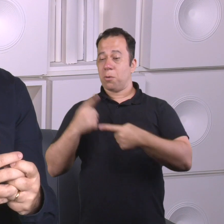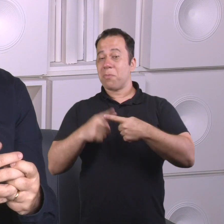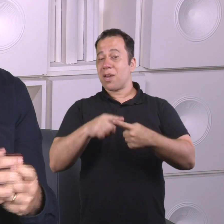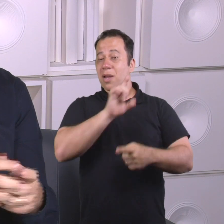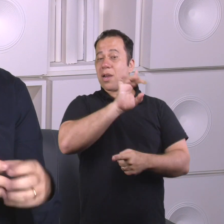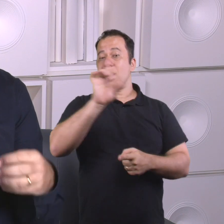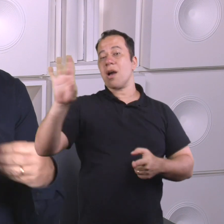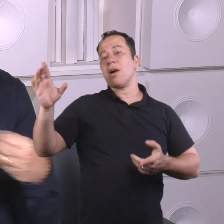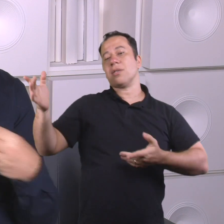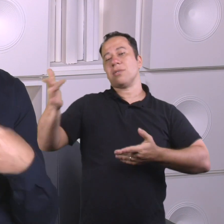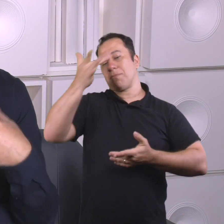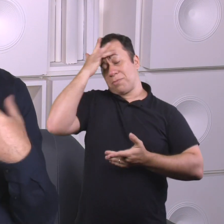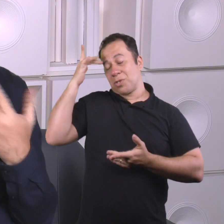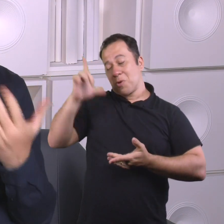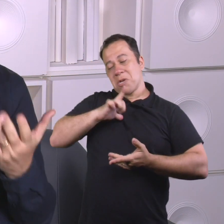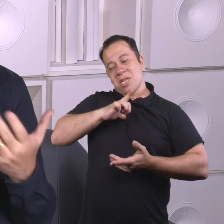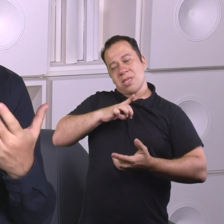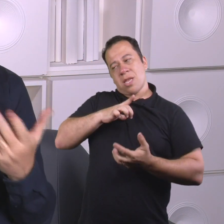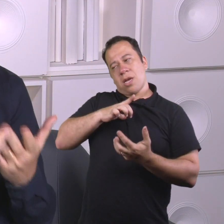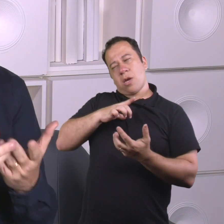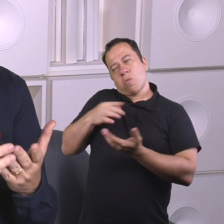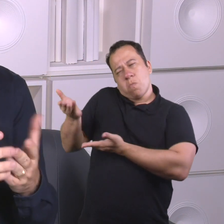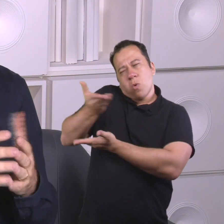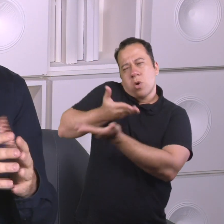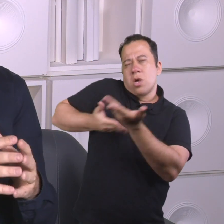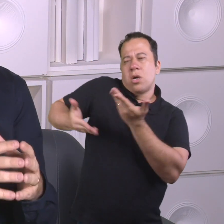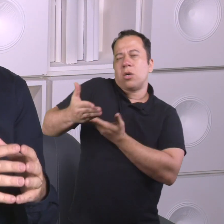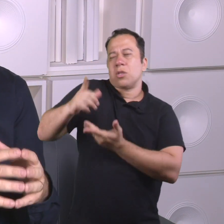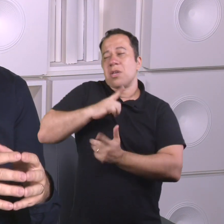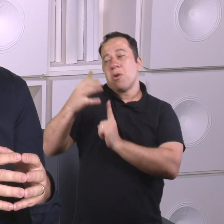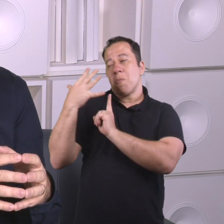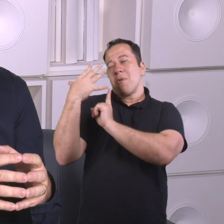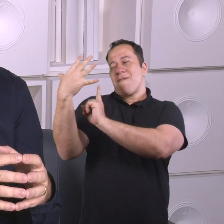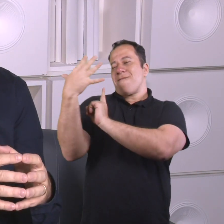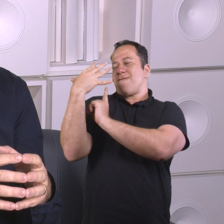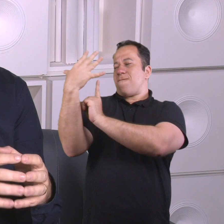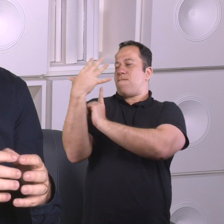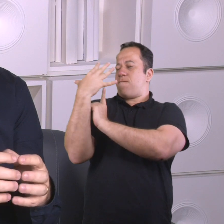relação com alguma instância